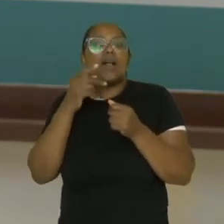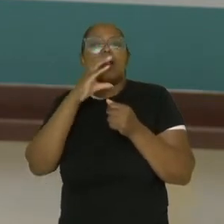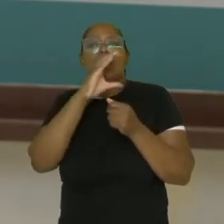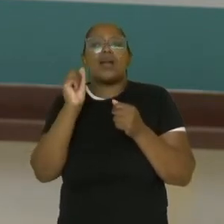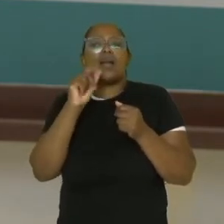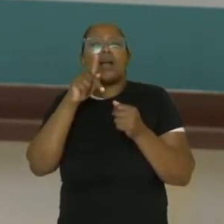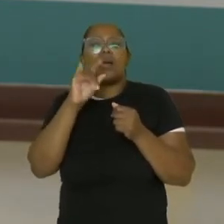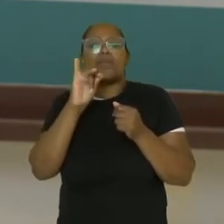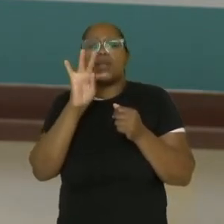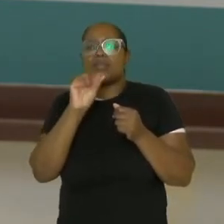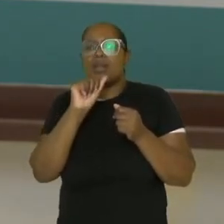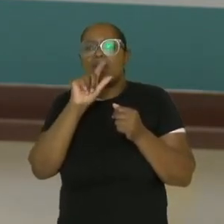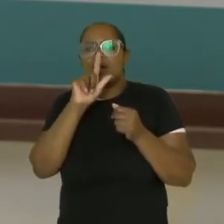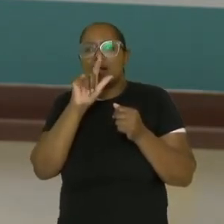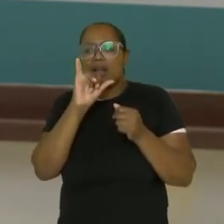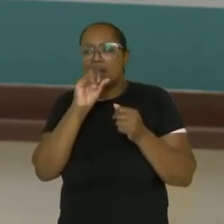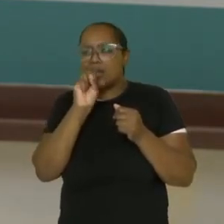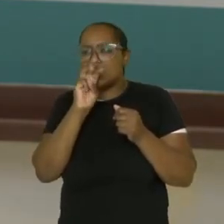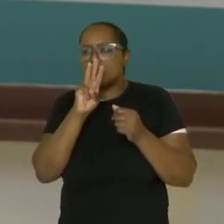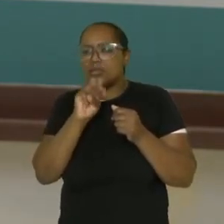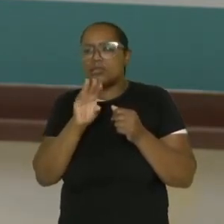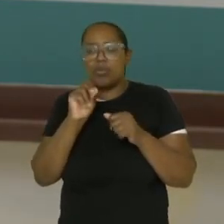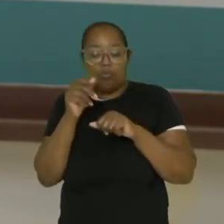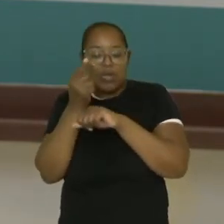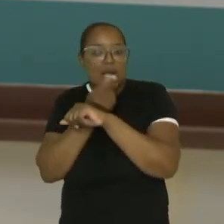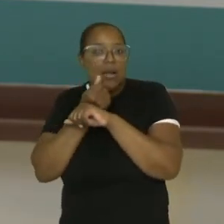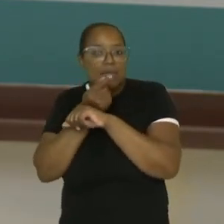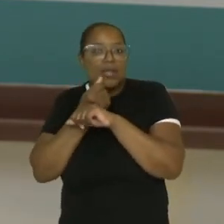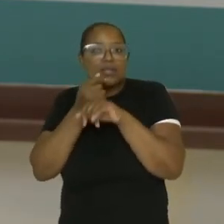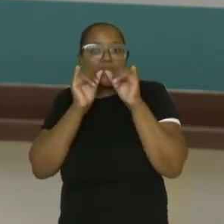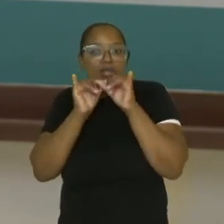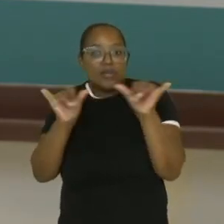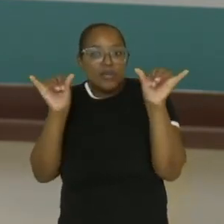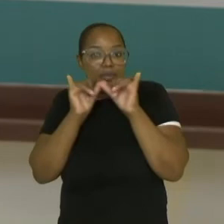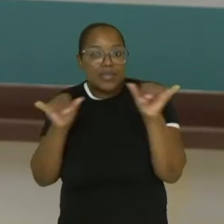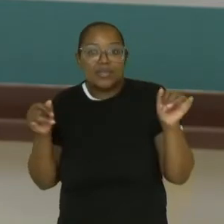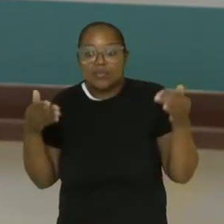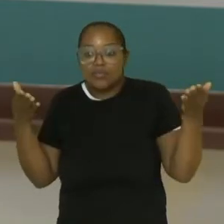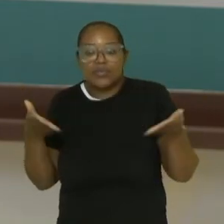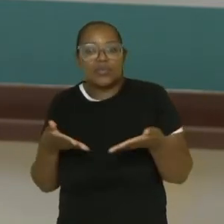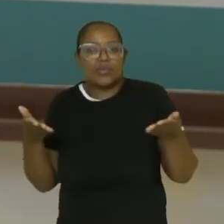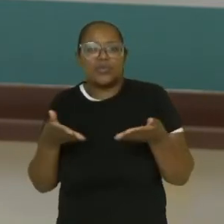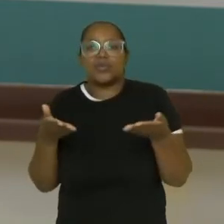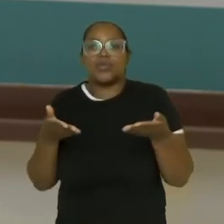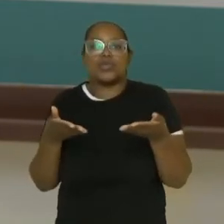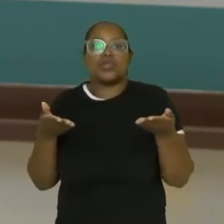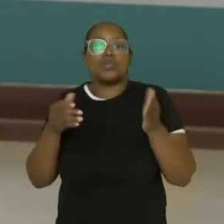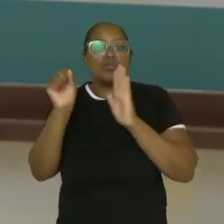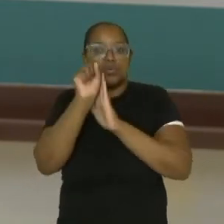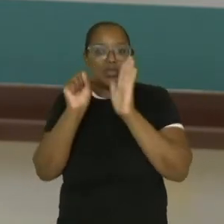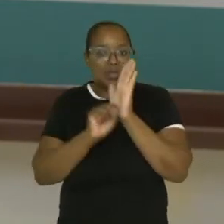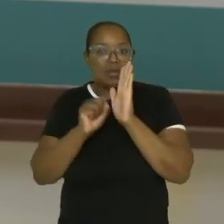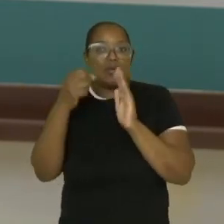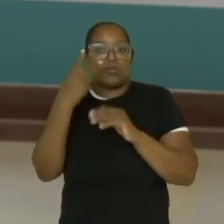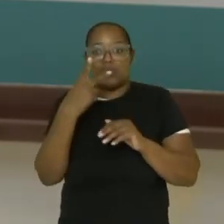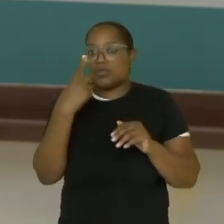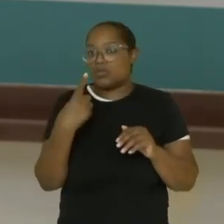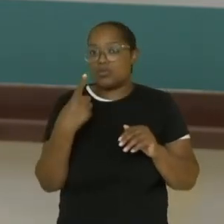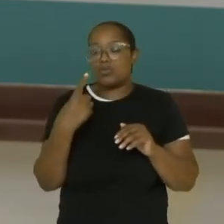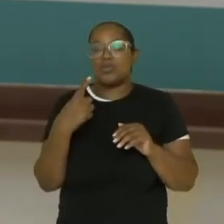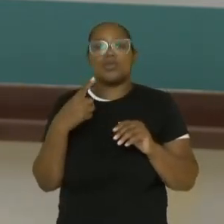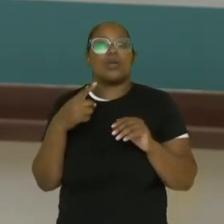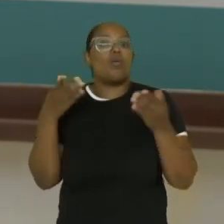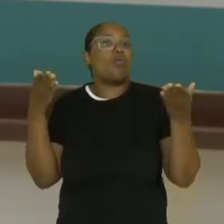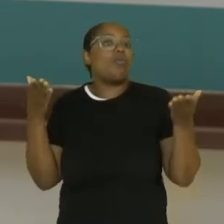capitalismo informacional. É o nosso métier de hoje, na atual conjuntura em que nós vivemos do século XXI.